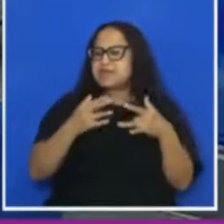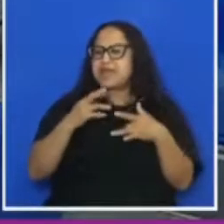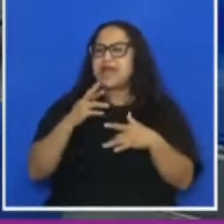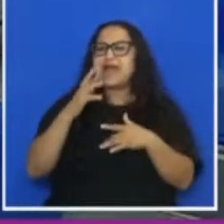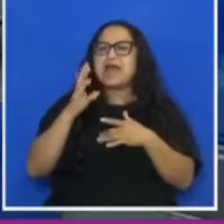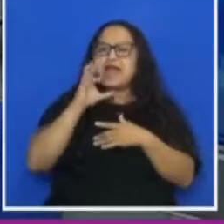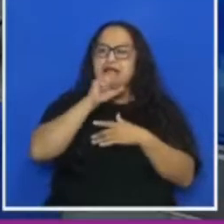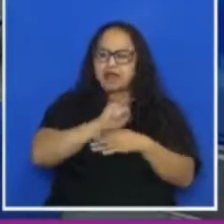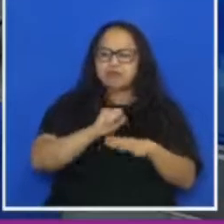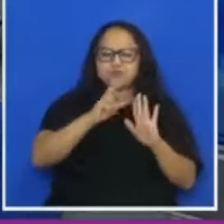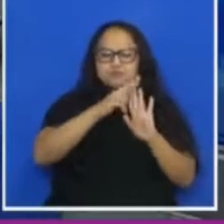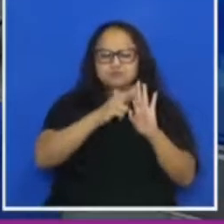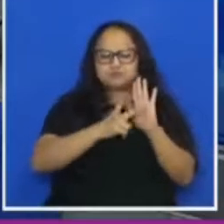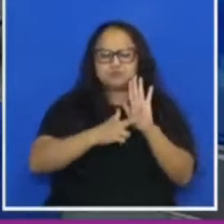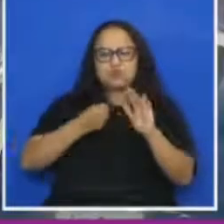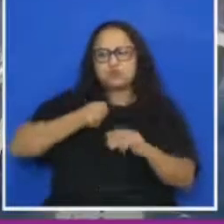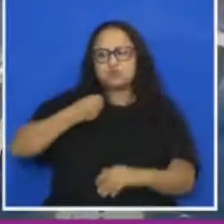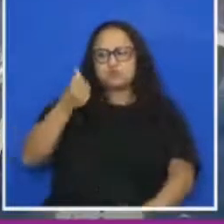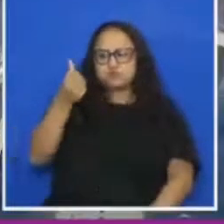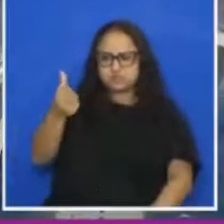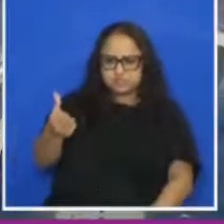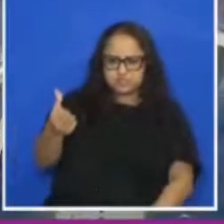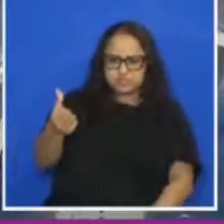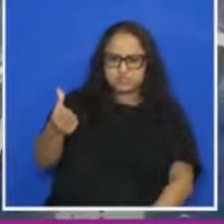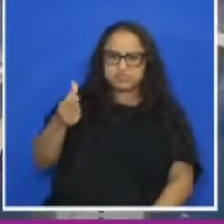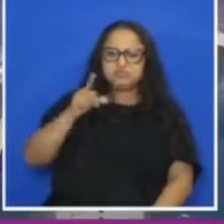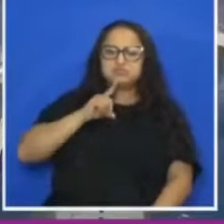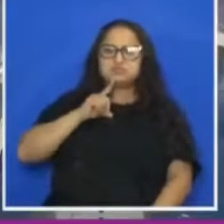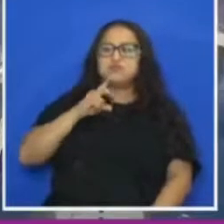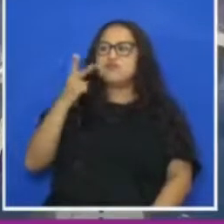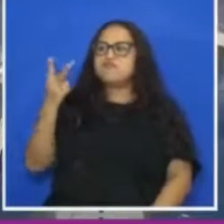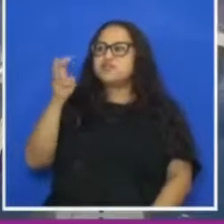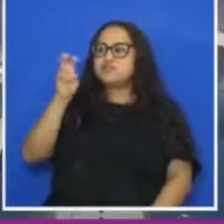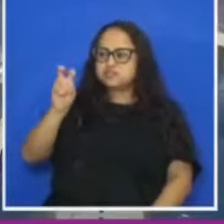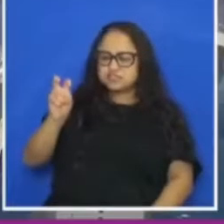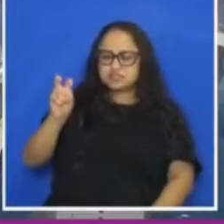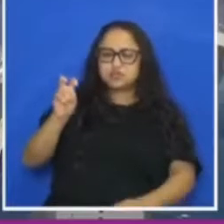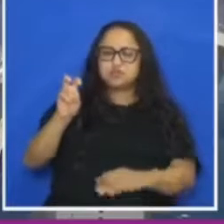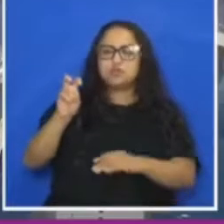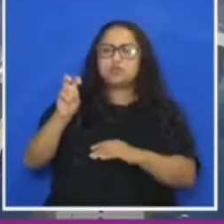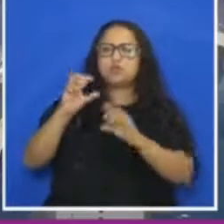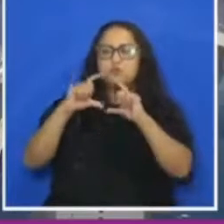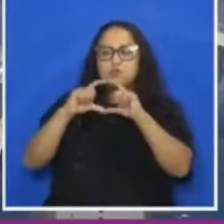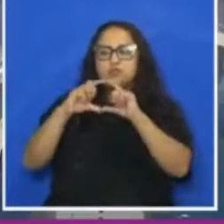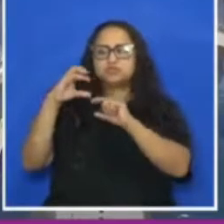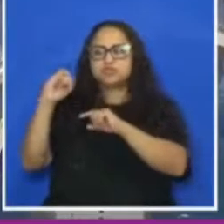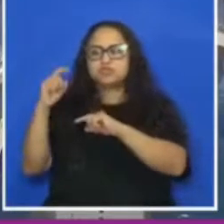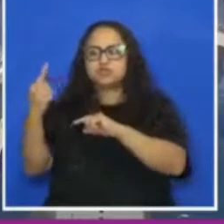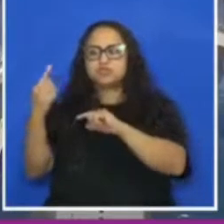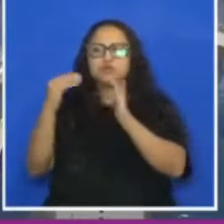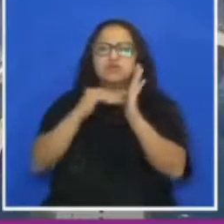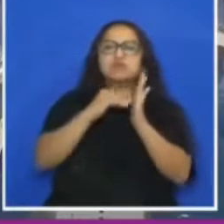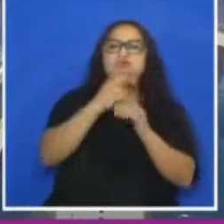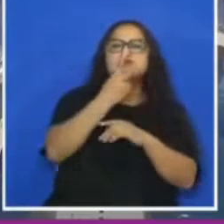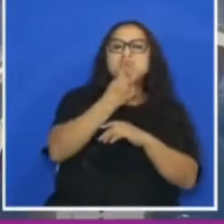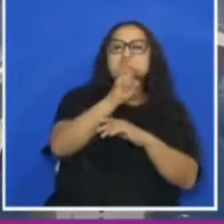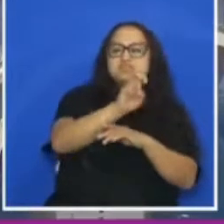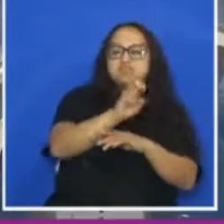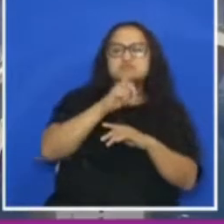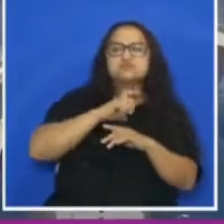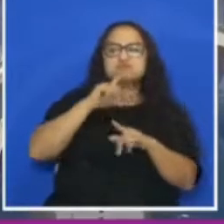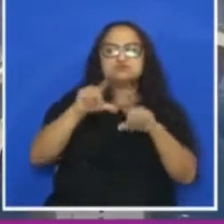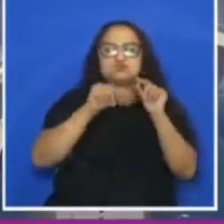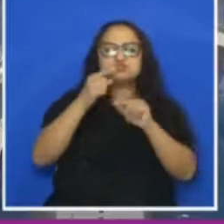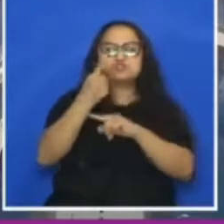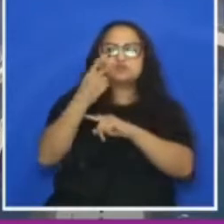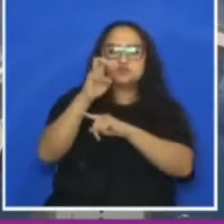regras do sorteio. O globo número 6 está com suporte abastecido com 25 bolas numeradas de 0 a 25. Sortearemos os 15 números da Loto